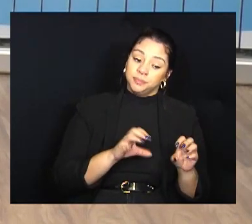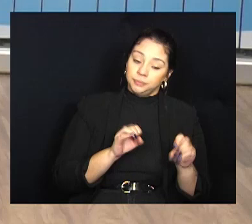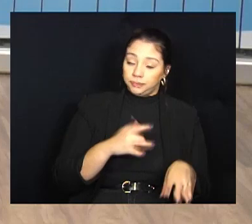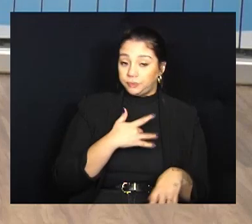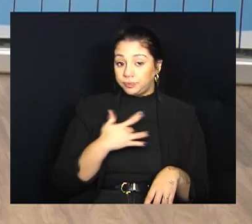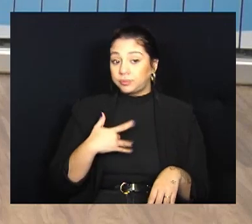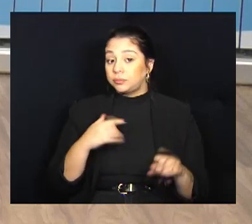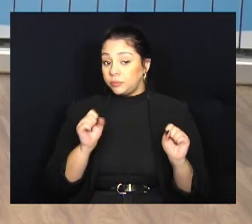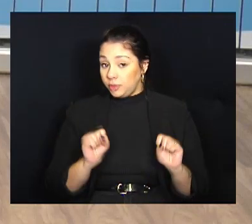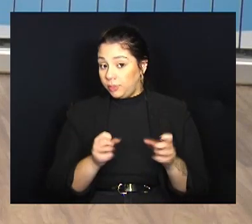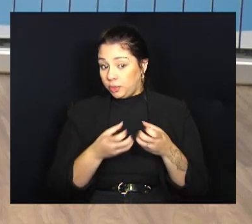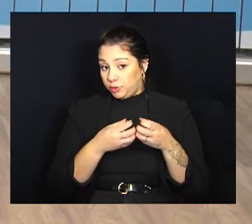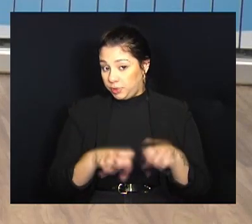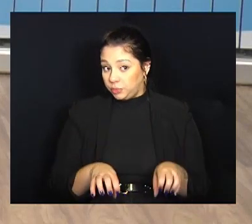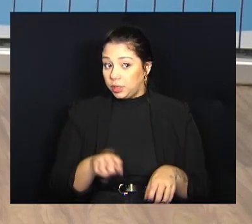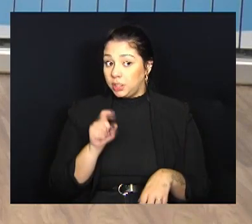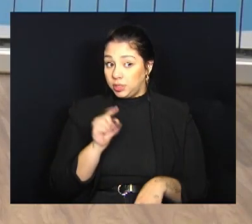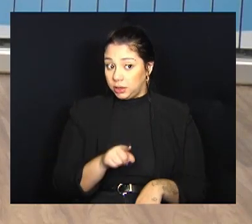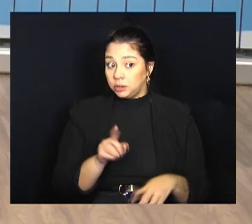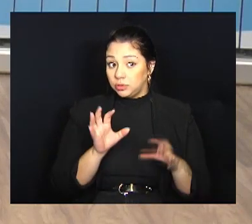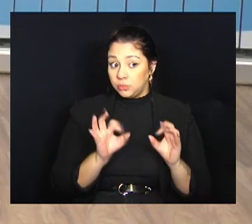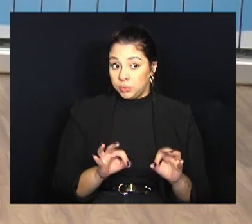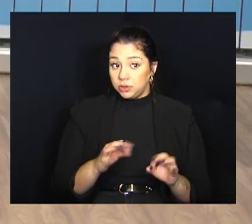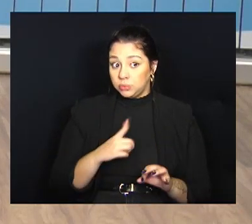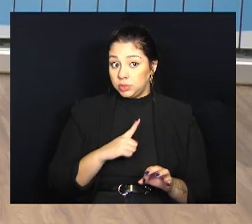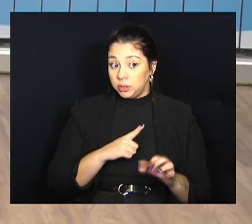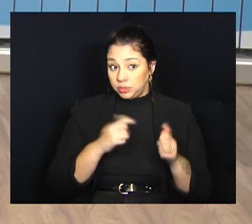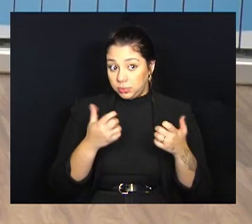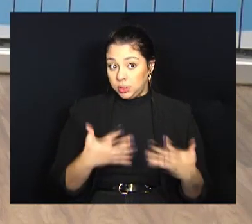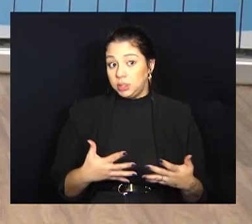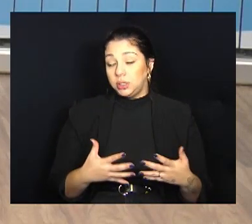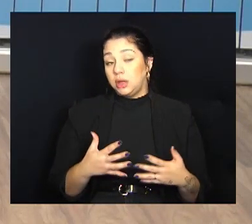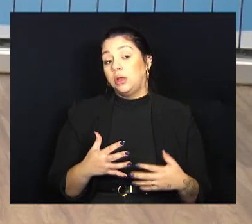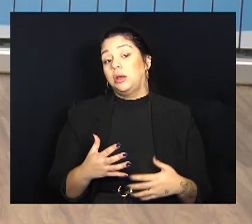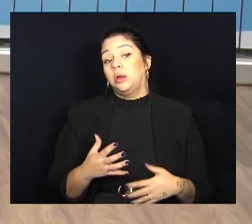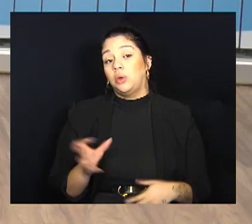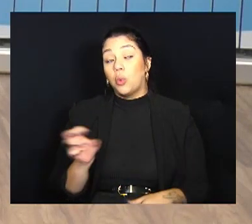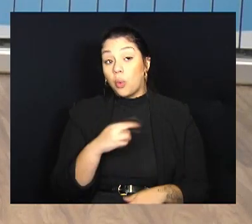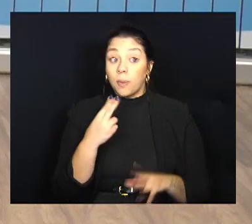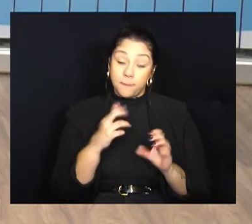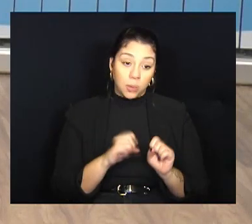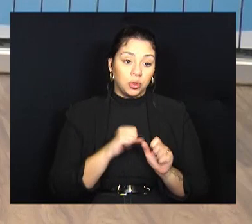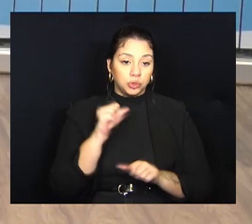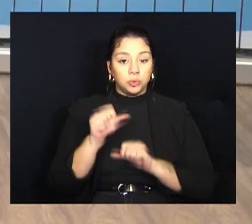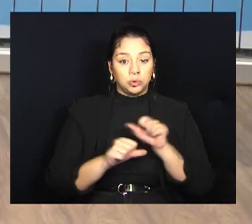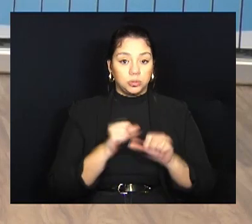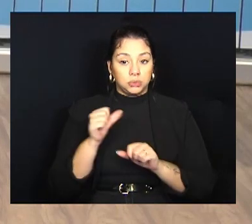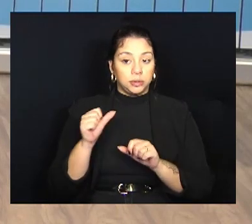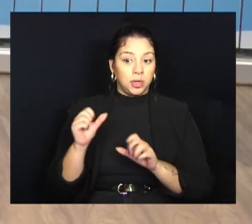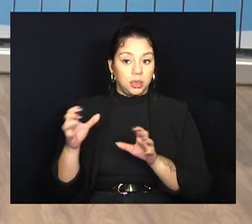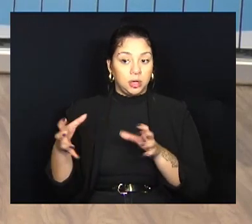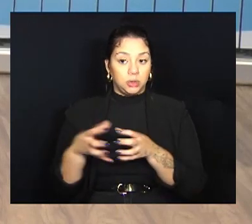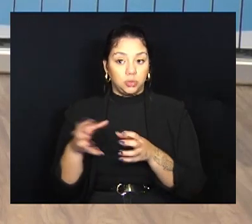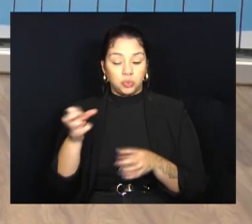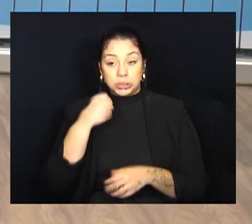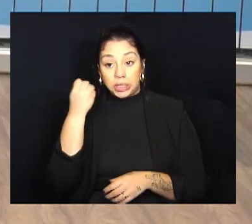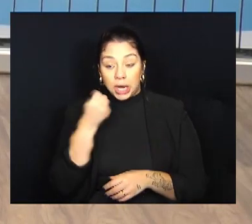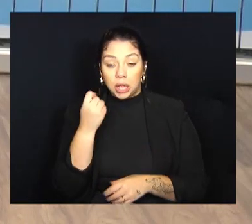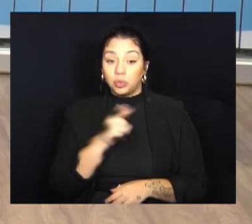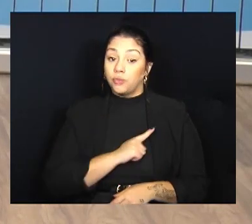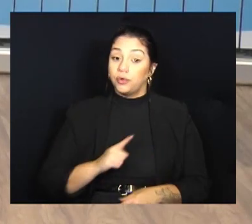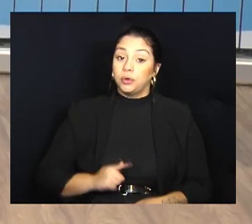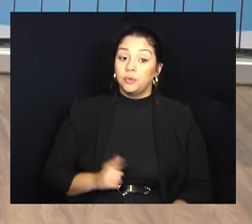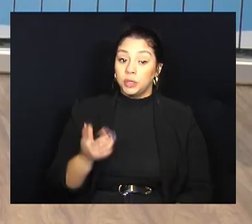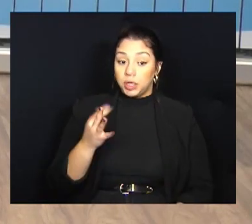ser prejudicada. Isso está de fato colocado, isso pode ser alterado no Senado, o governo federal pode mexer e